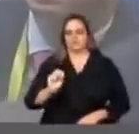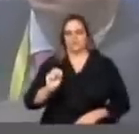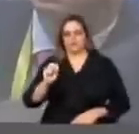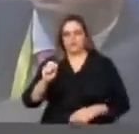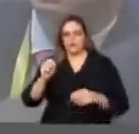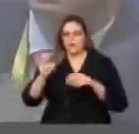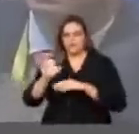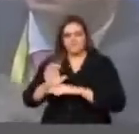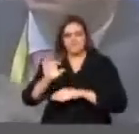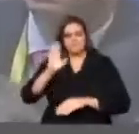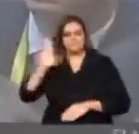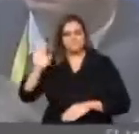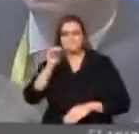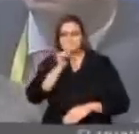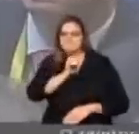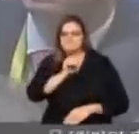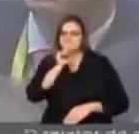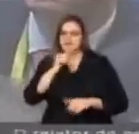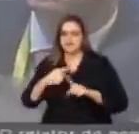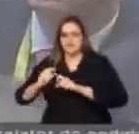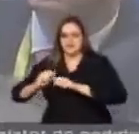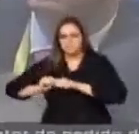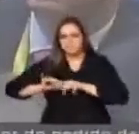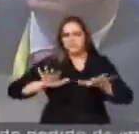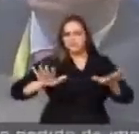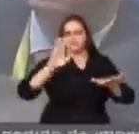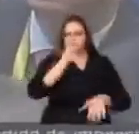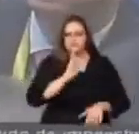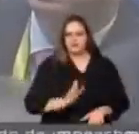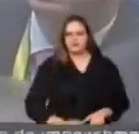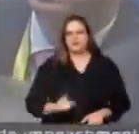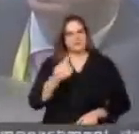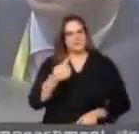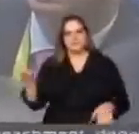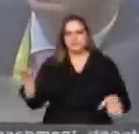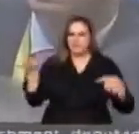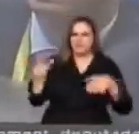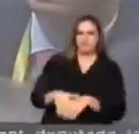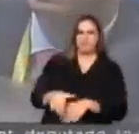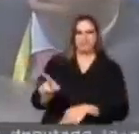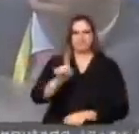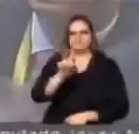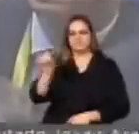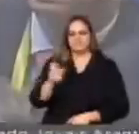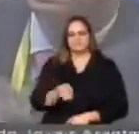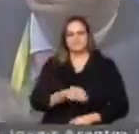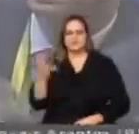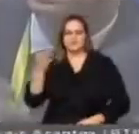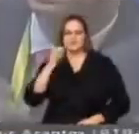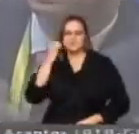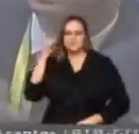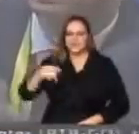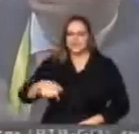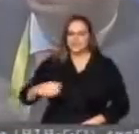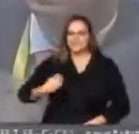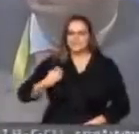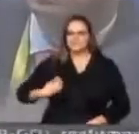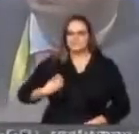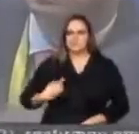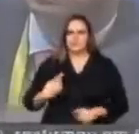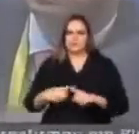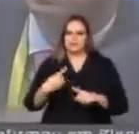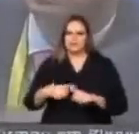desse país, que não se curvará a essa farsa que vários deputados chegaram aqui para dizer